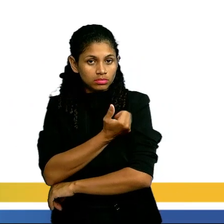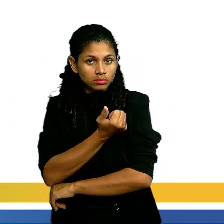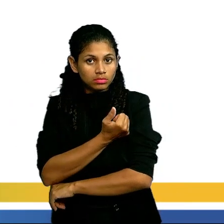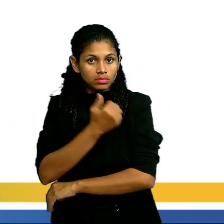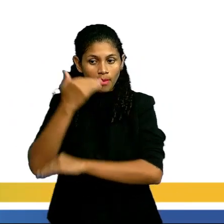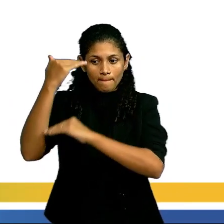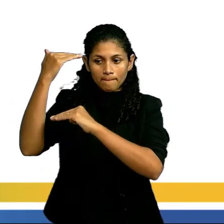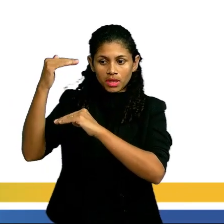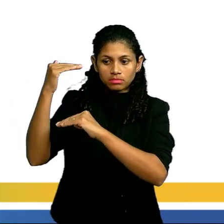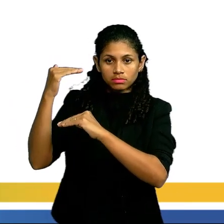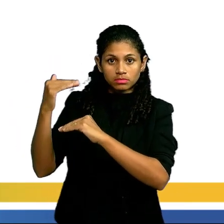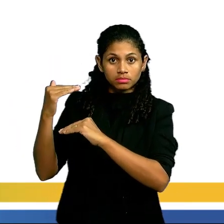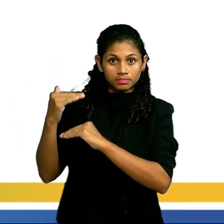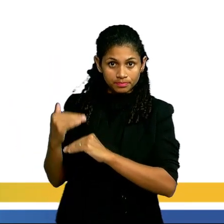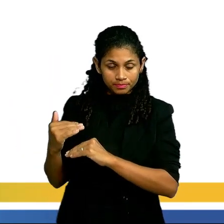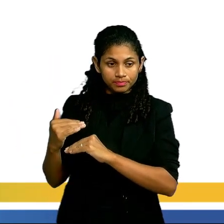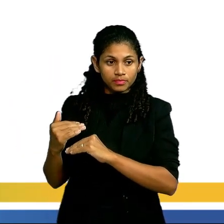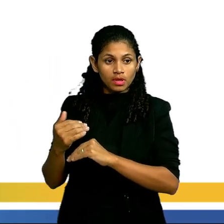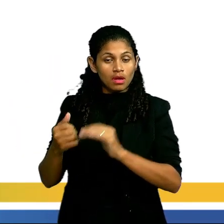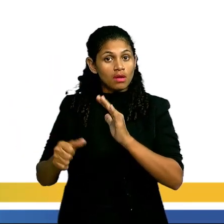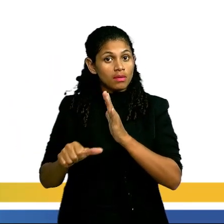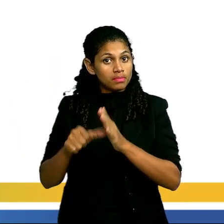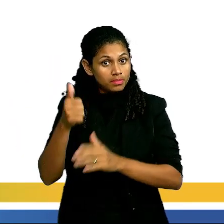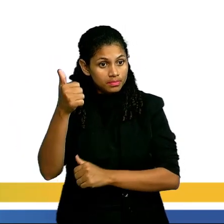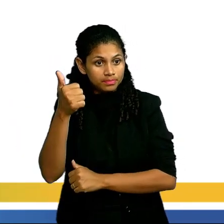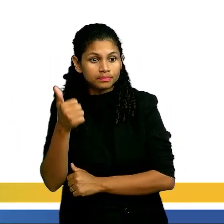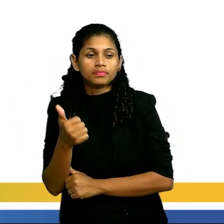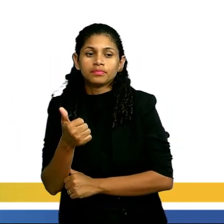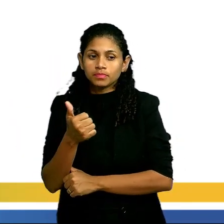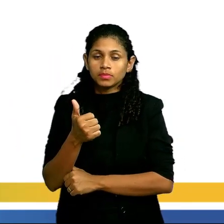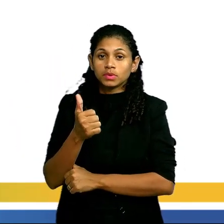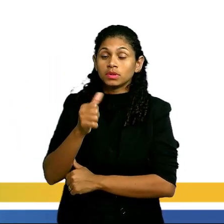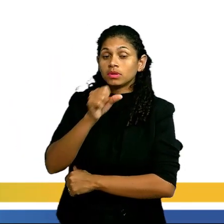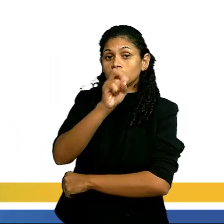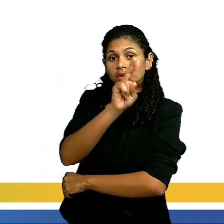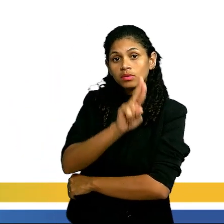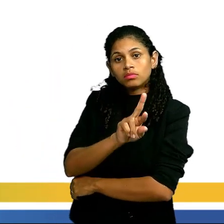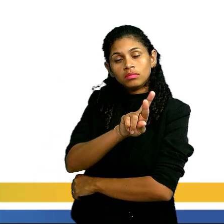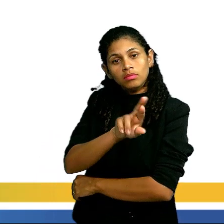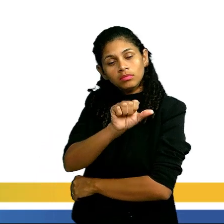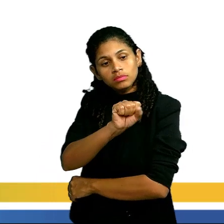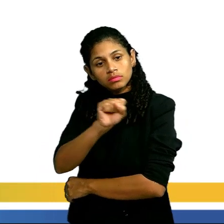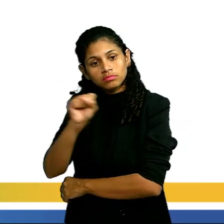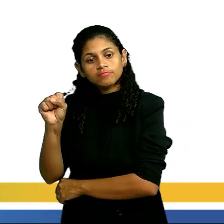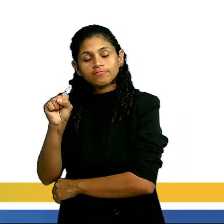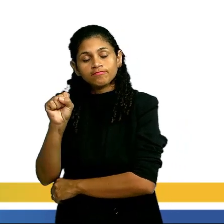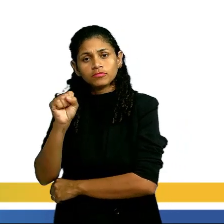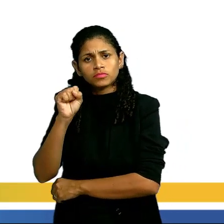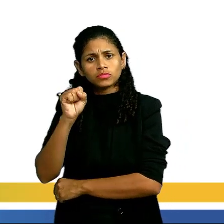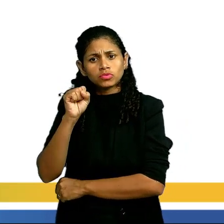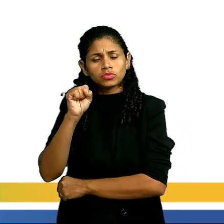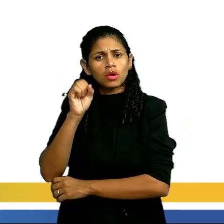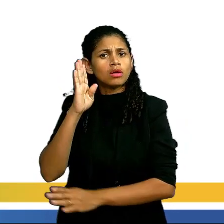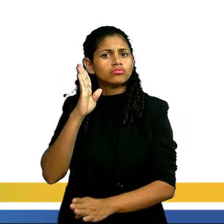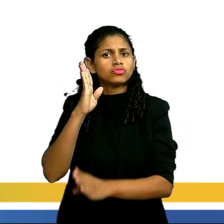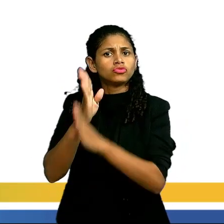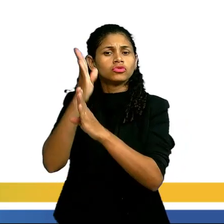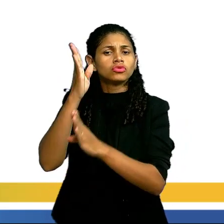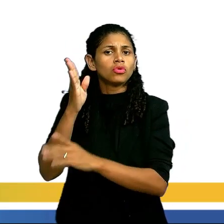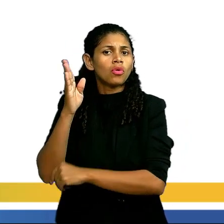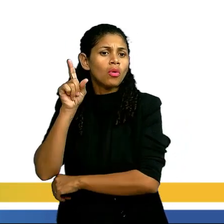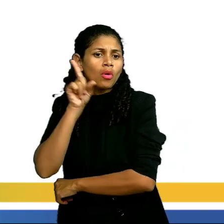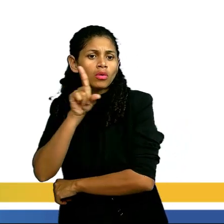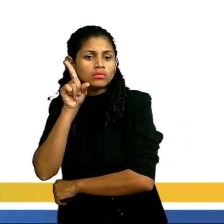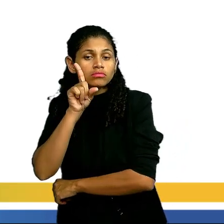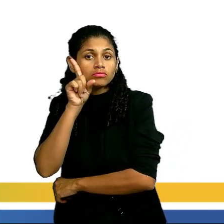processo. Primeiro, a União Soviética vai descobrir que os norte-americanos haviam instalado mísseis na Turquia